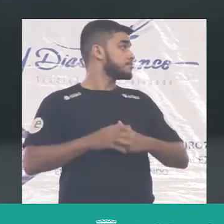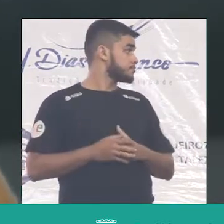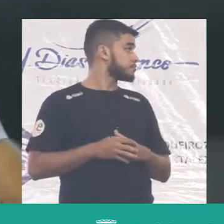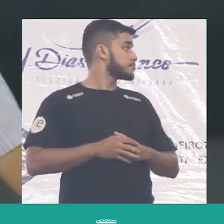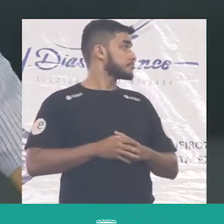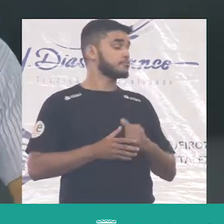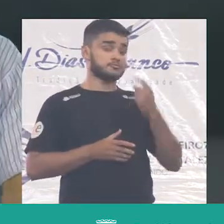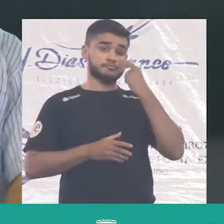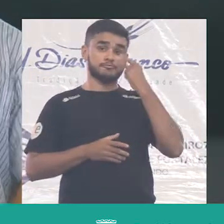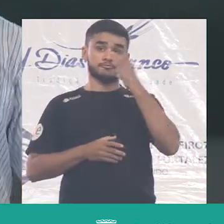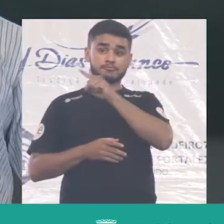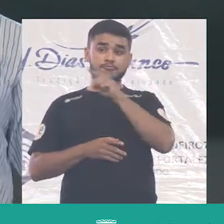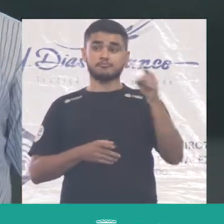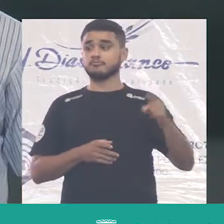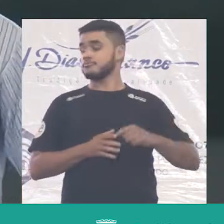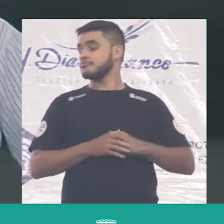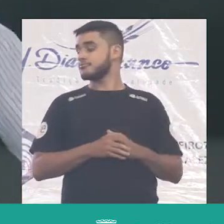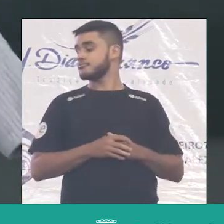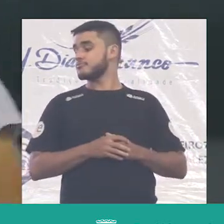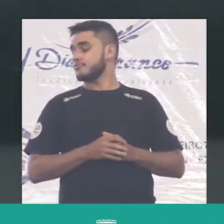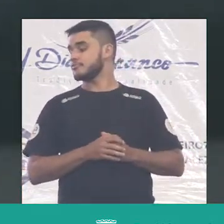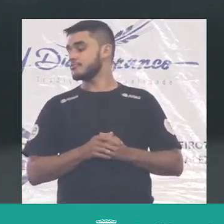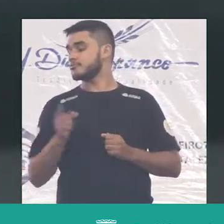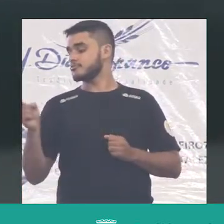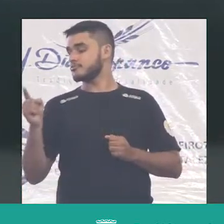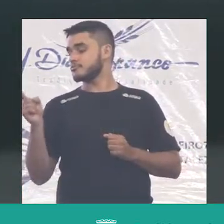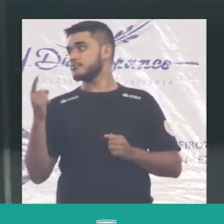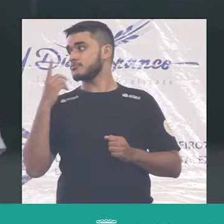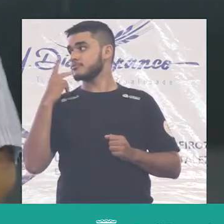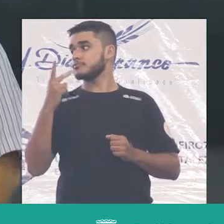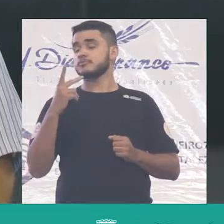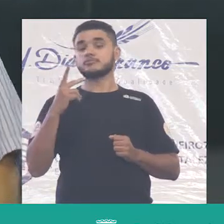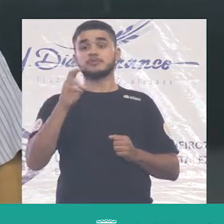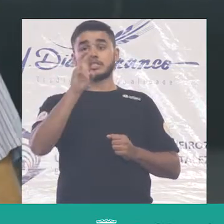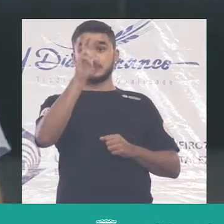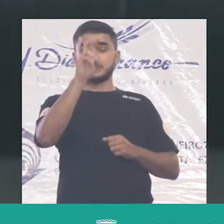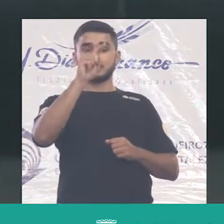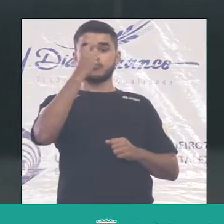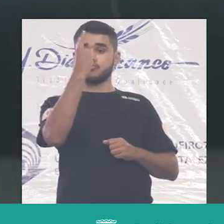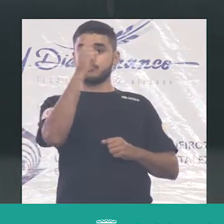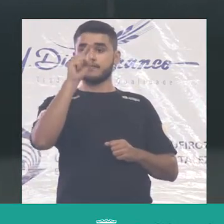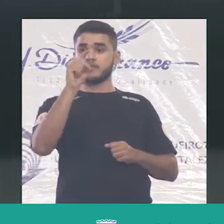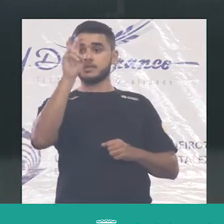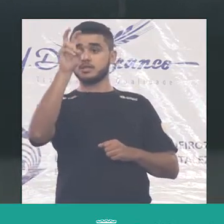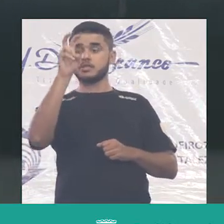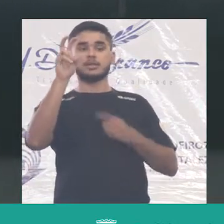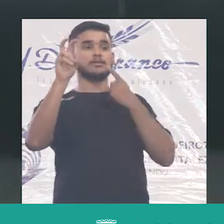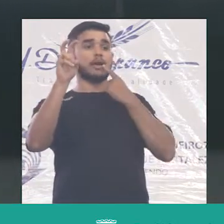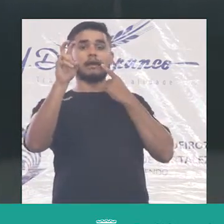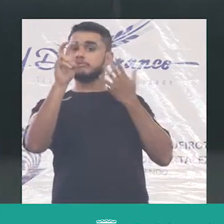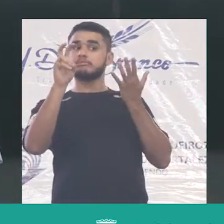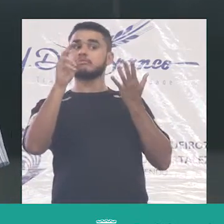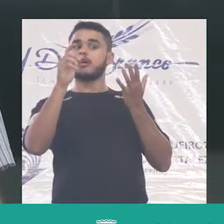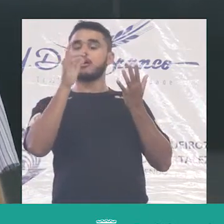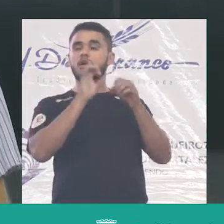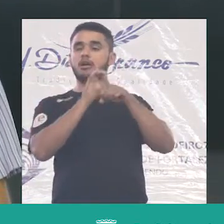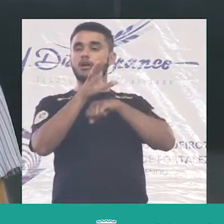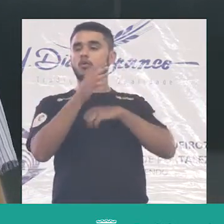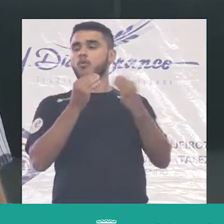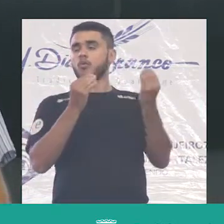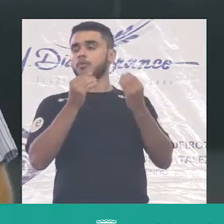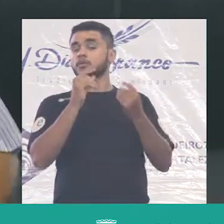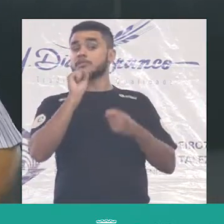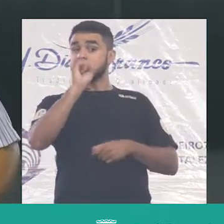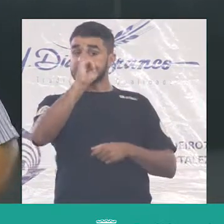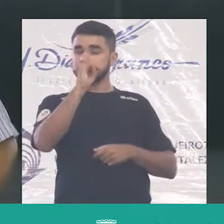só vale quando for terminado em 5. Nesse caso aí está terminado em 6, tinha que fazer na mão mesmo. Mas o bizu é mais ou